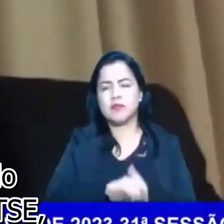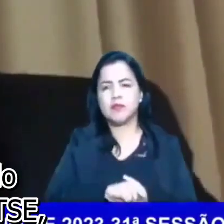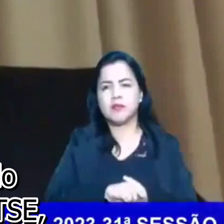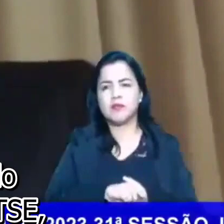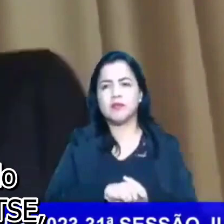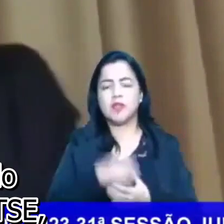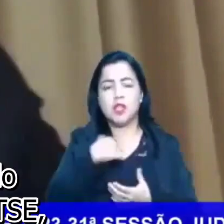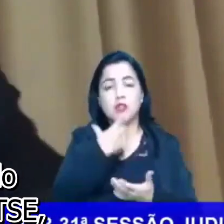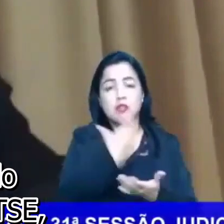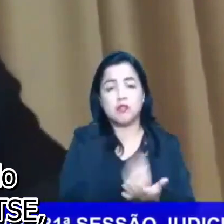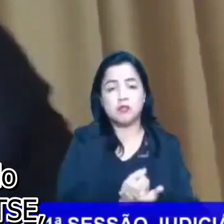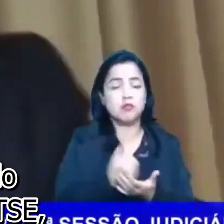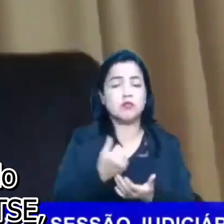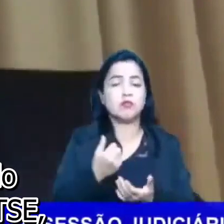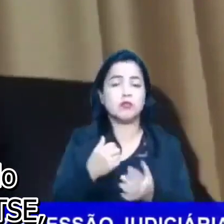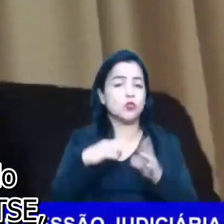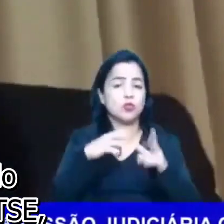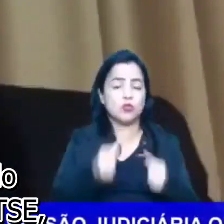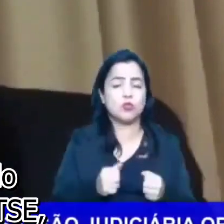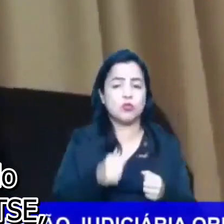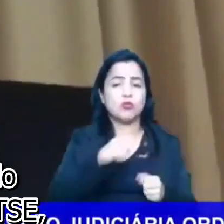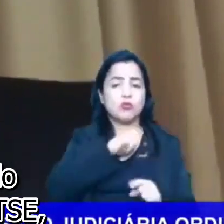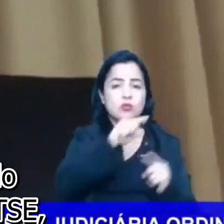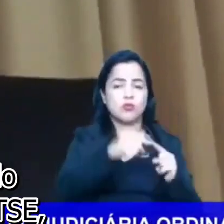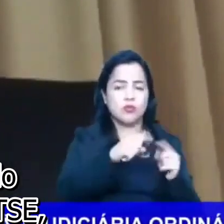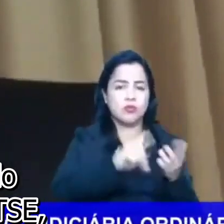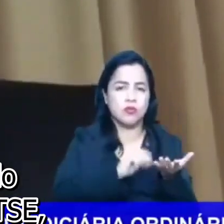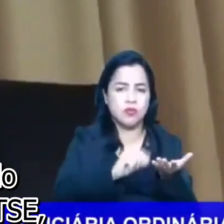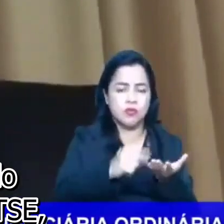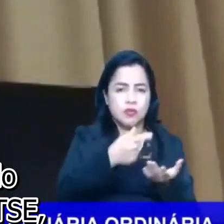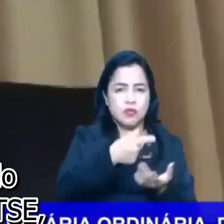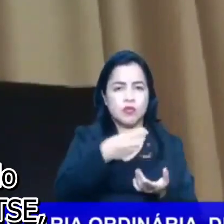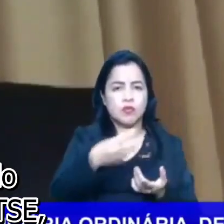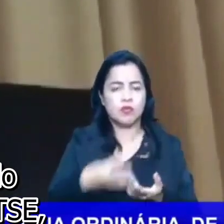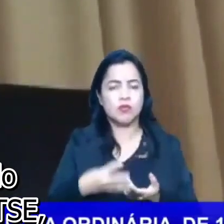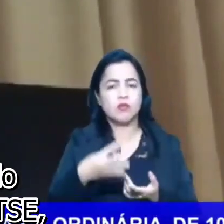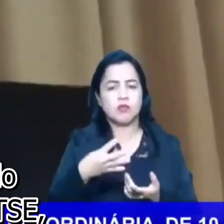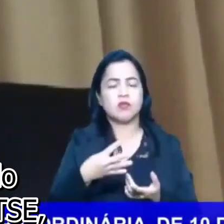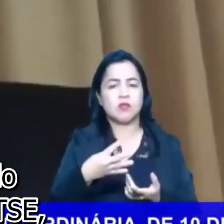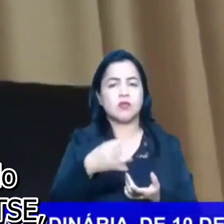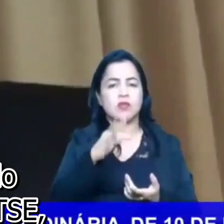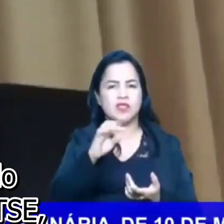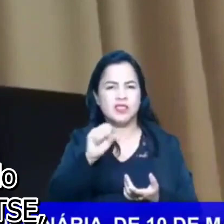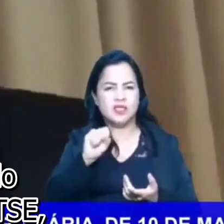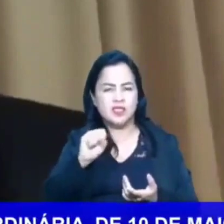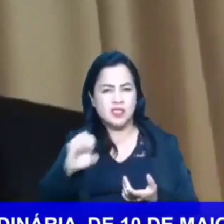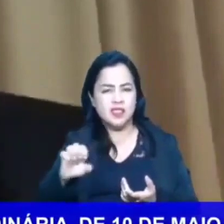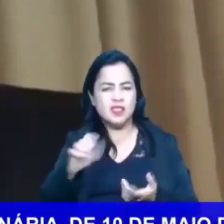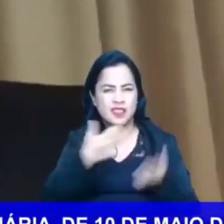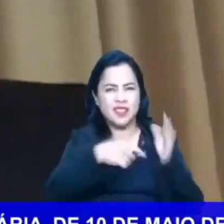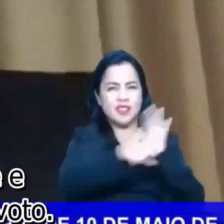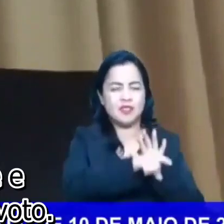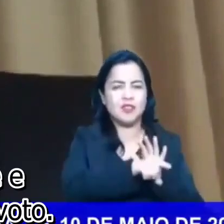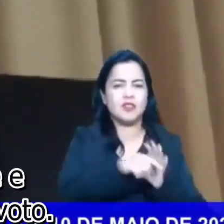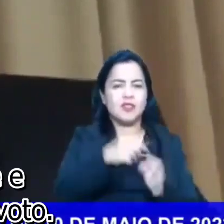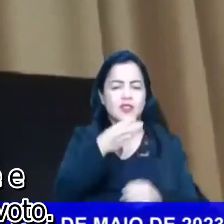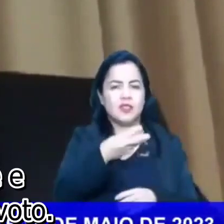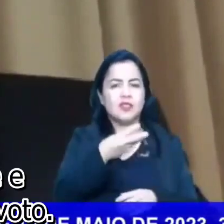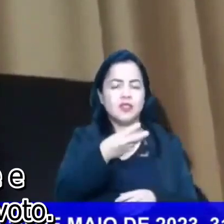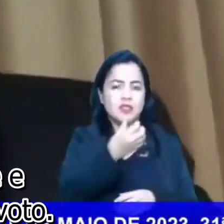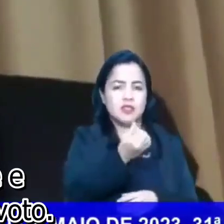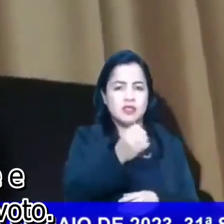de aprovação das contas, nos termos do artigo 74 da resolução do TSE, resolução